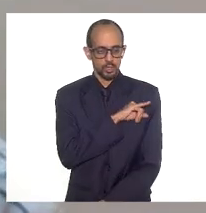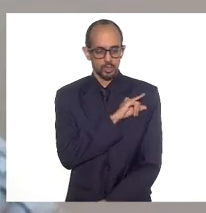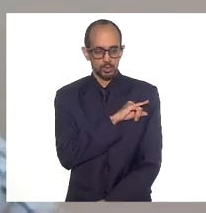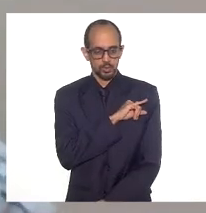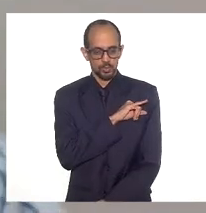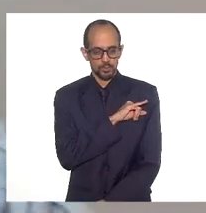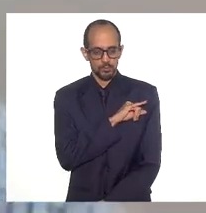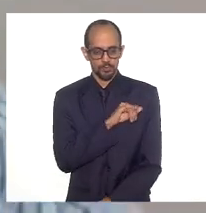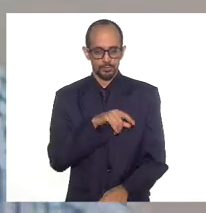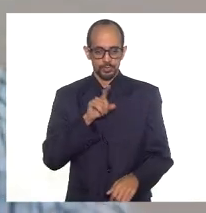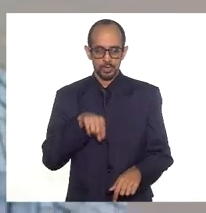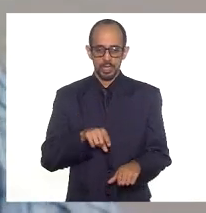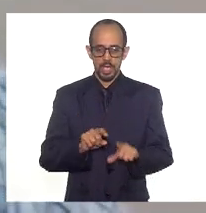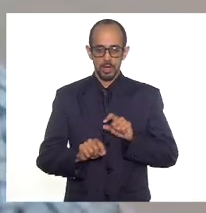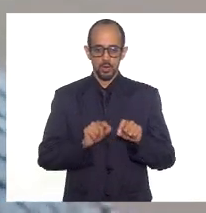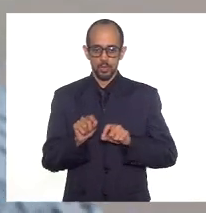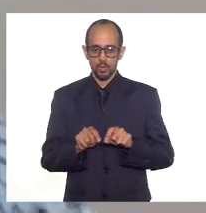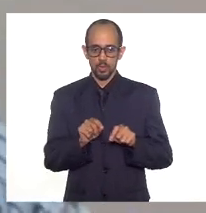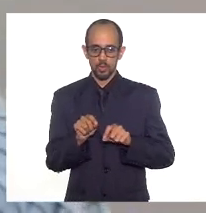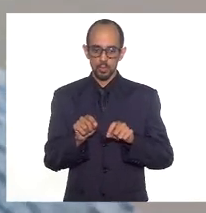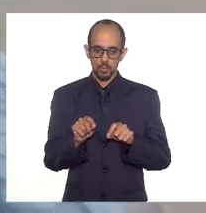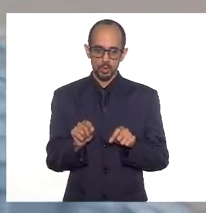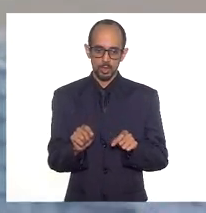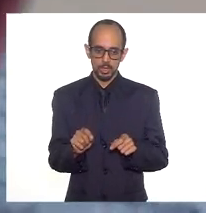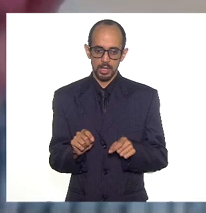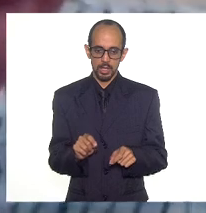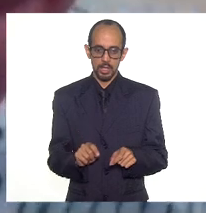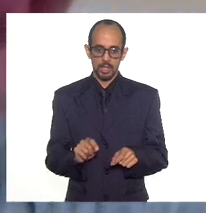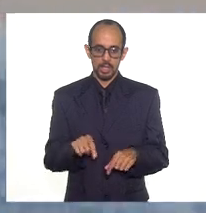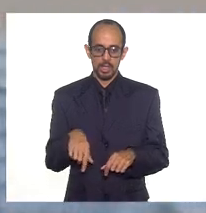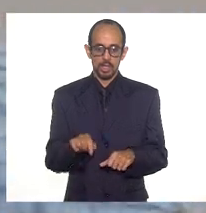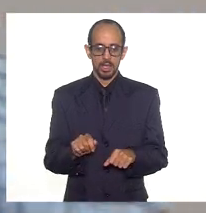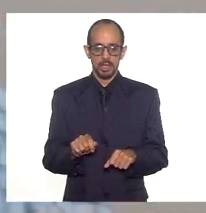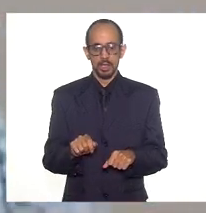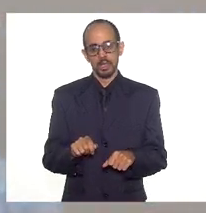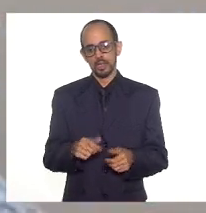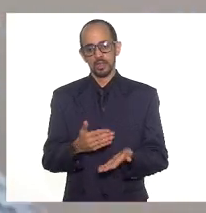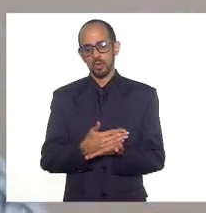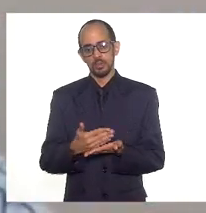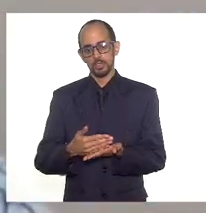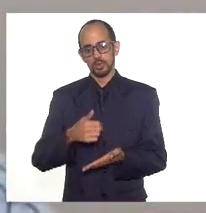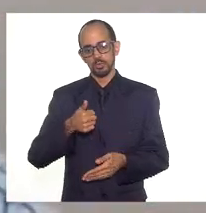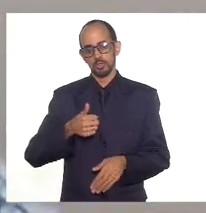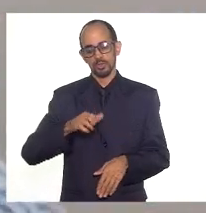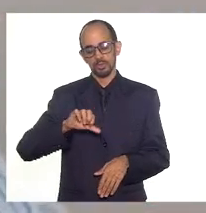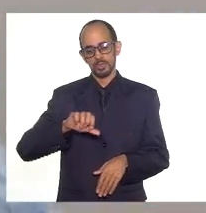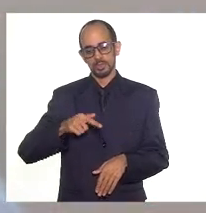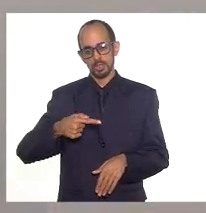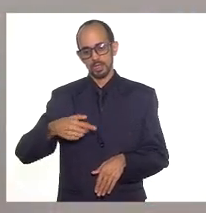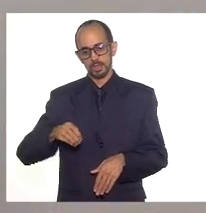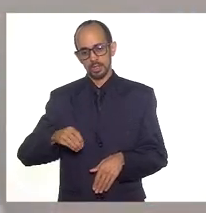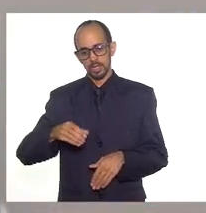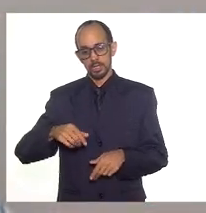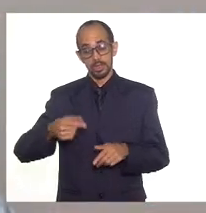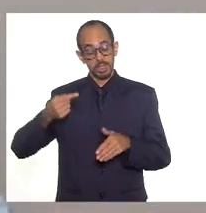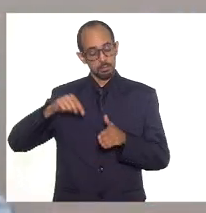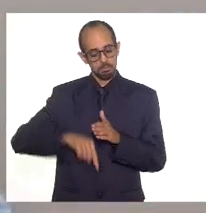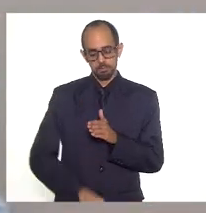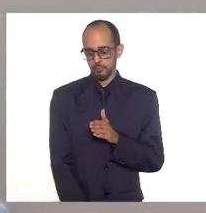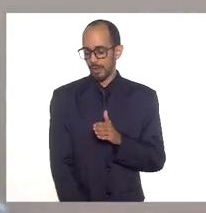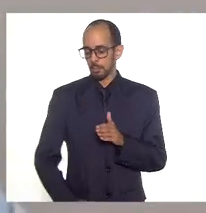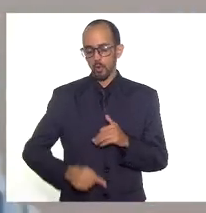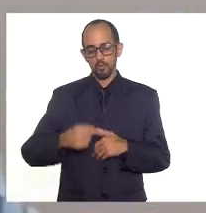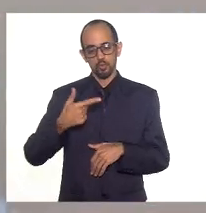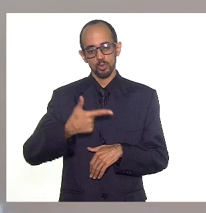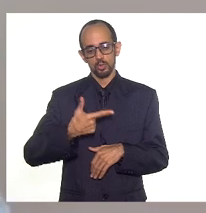que é a unidade da federação que menos cresce desde os anos 70 e que mergulha a partir de 2015. Mas é claro